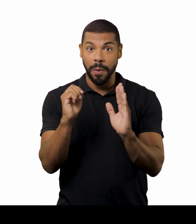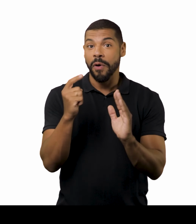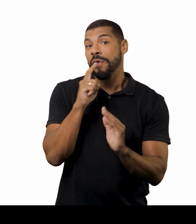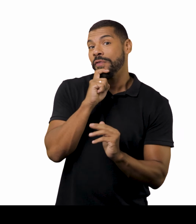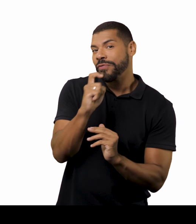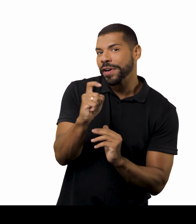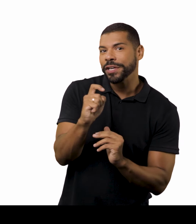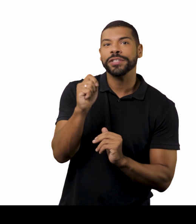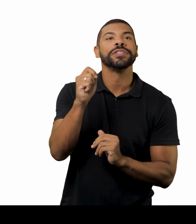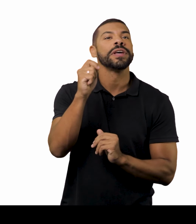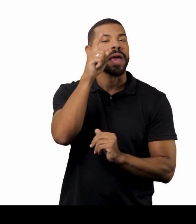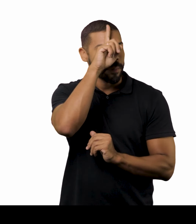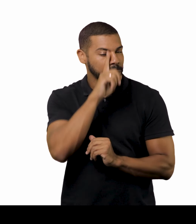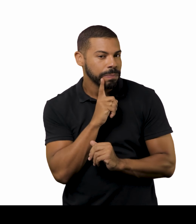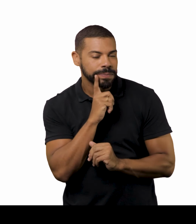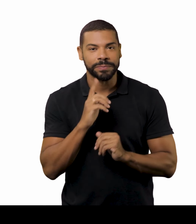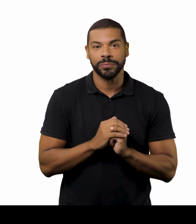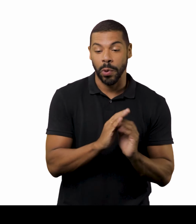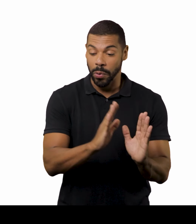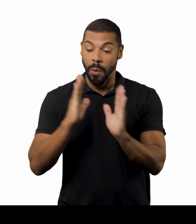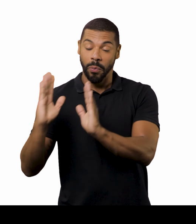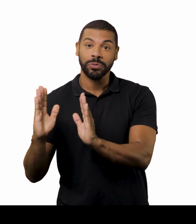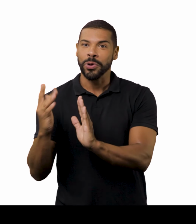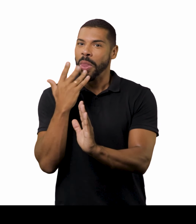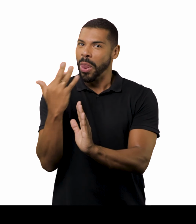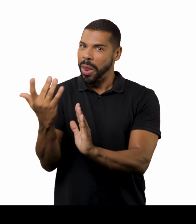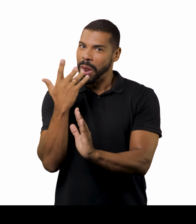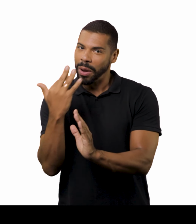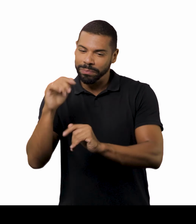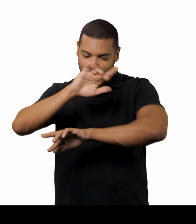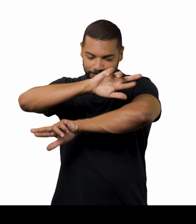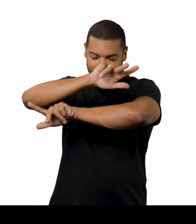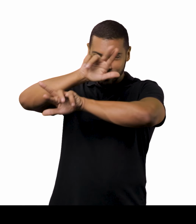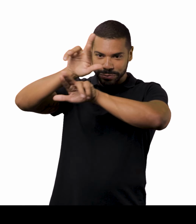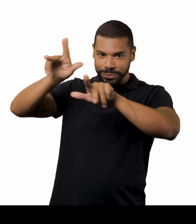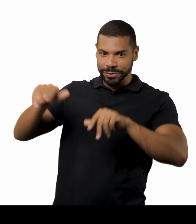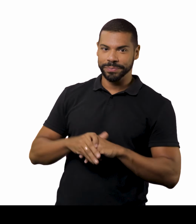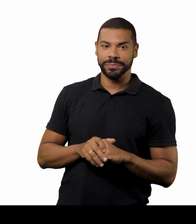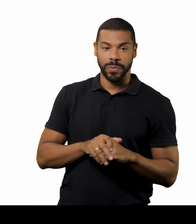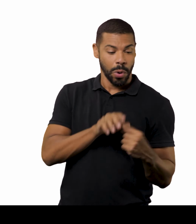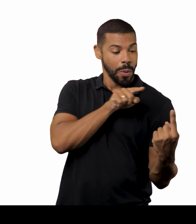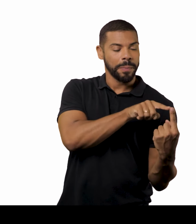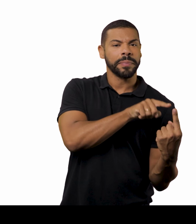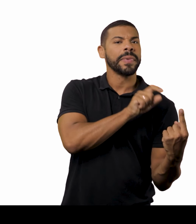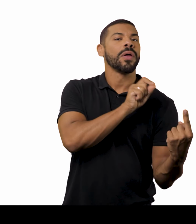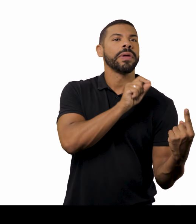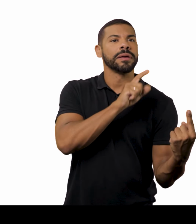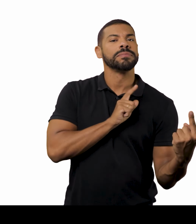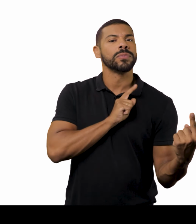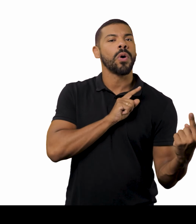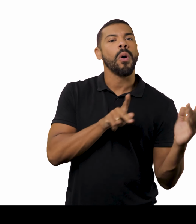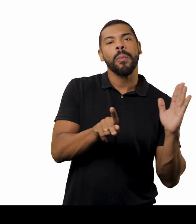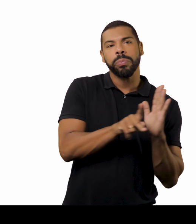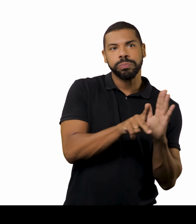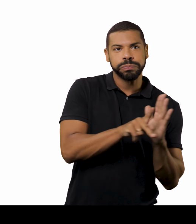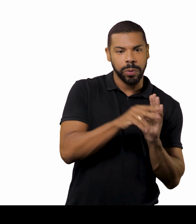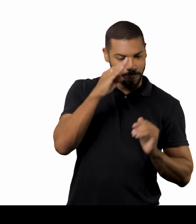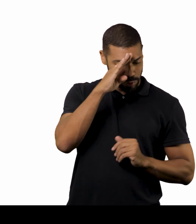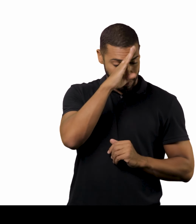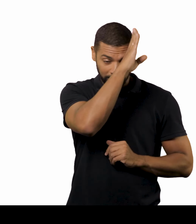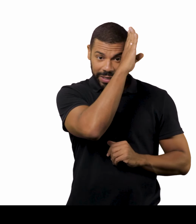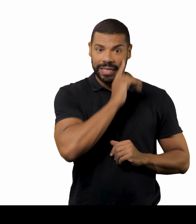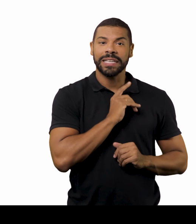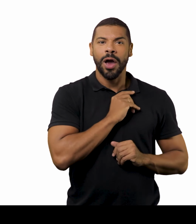no Brasil multicolorido, assim. O primeiro casaco, para mim, é o país de Bolsonaro, sabe? É um país de luto, né? Então a gente